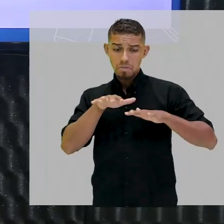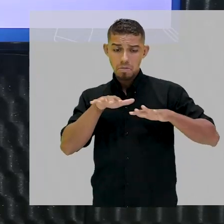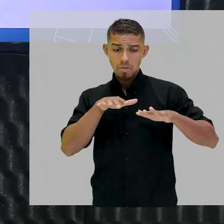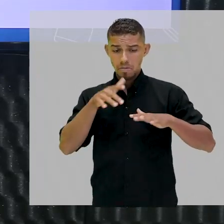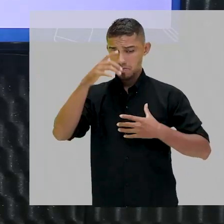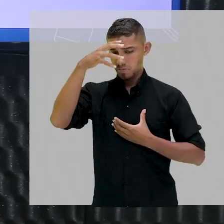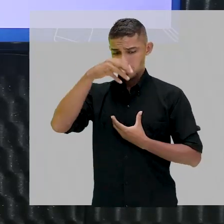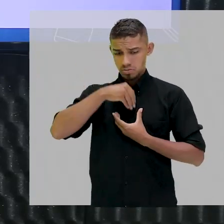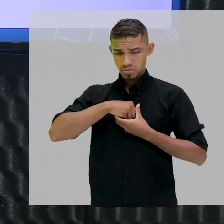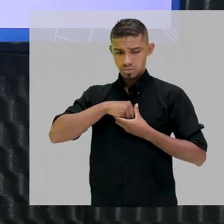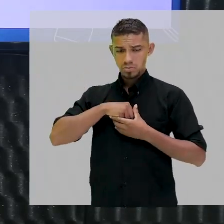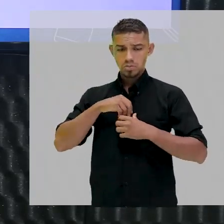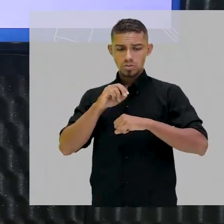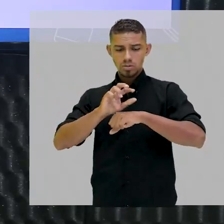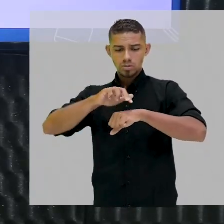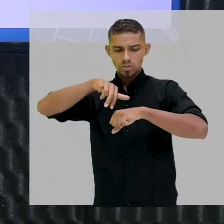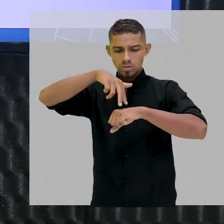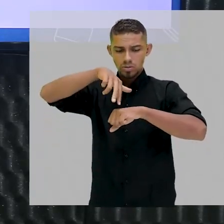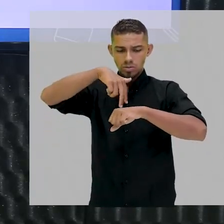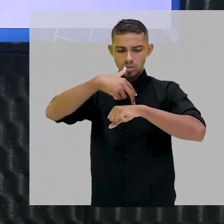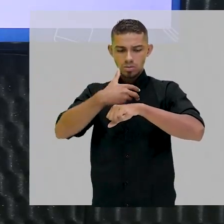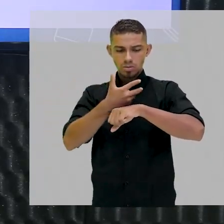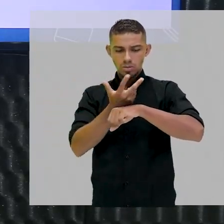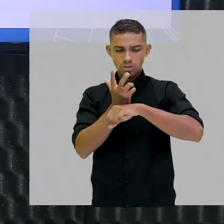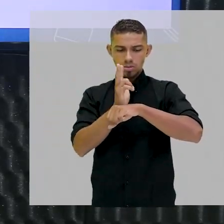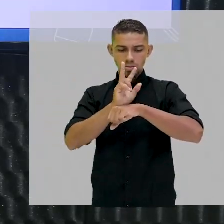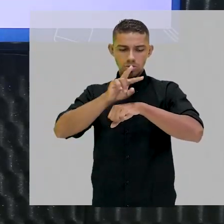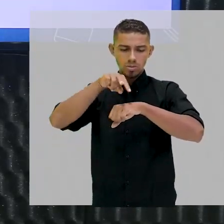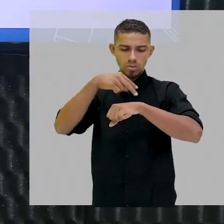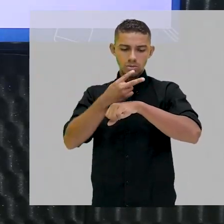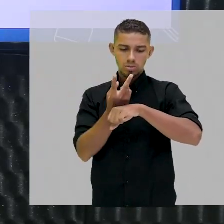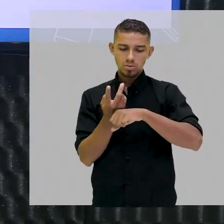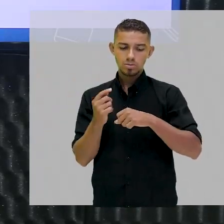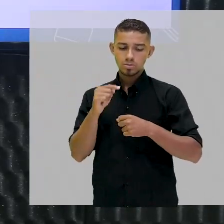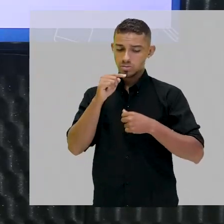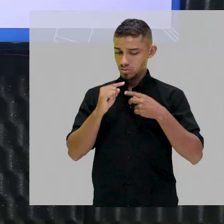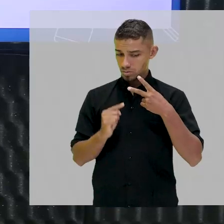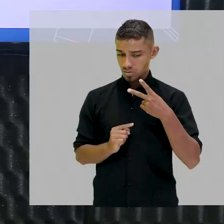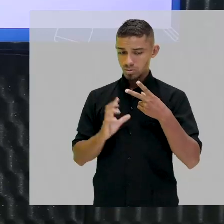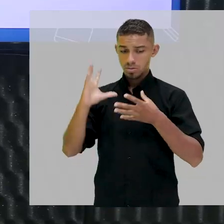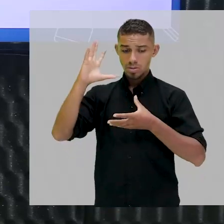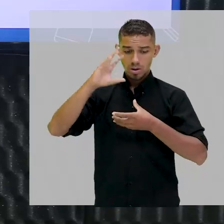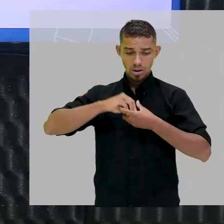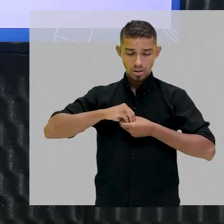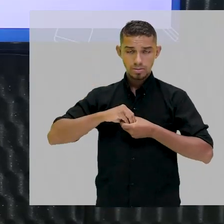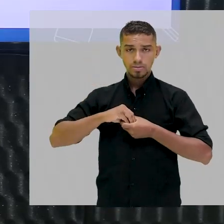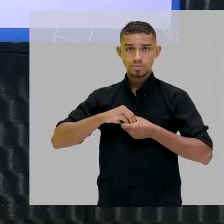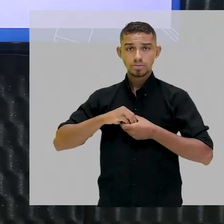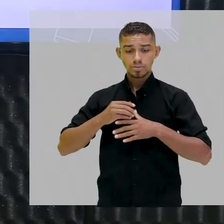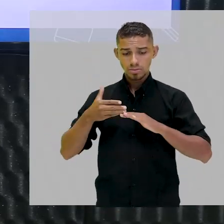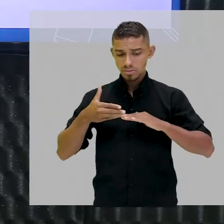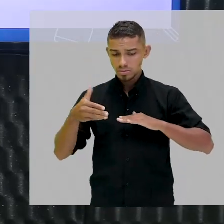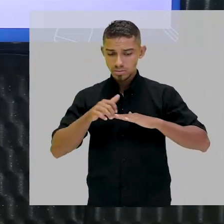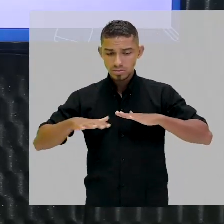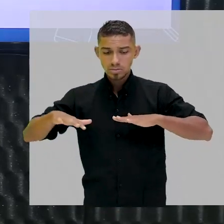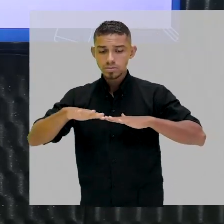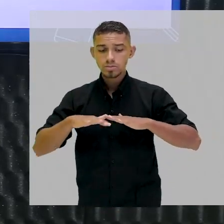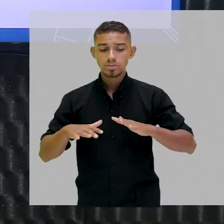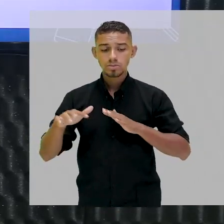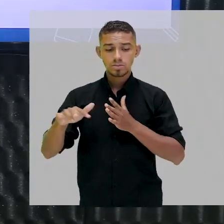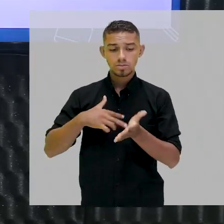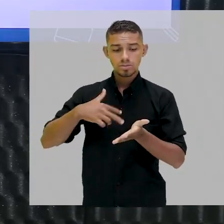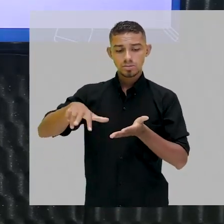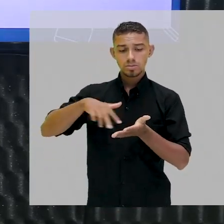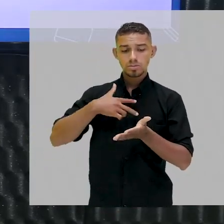são realizados no chão. Então, dentre esses dois marcos temporais aqui da dança, ó, a